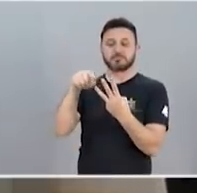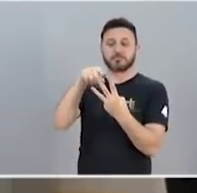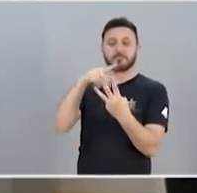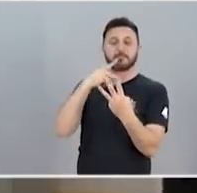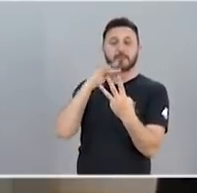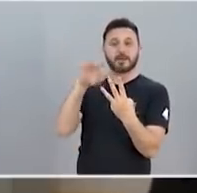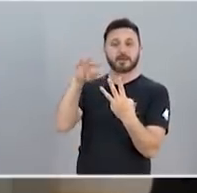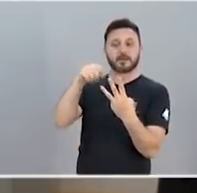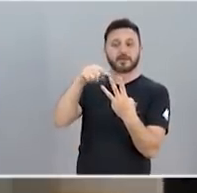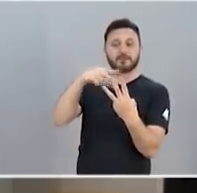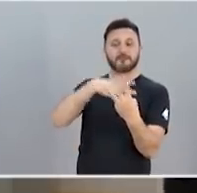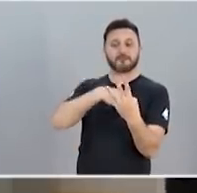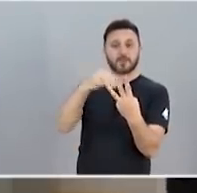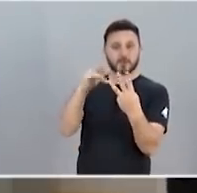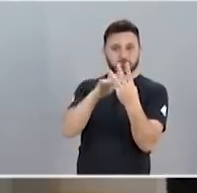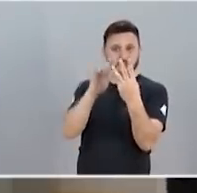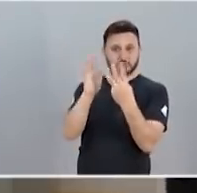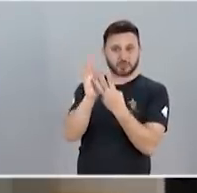Ao rezarmos,